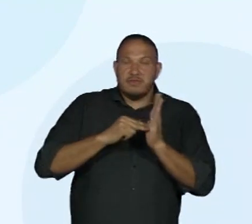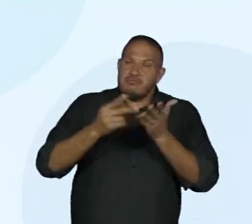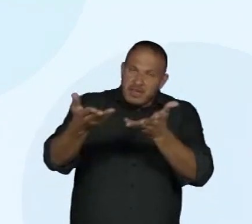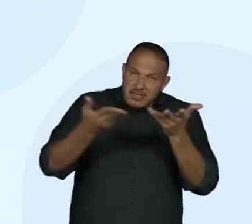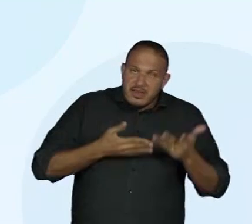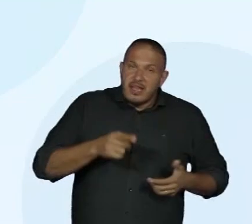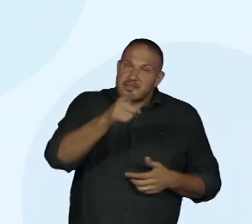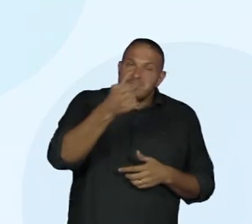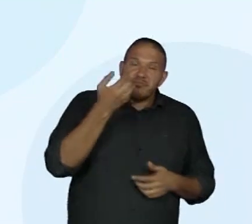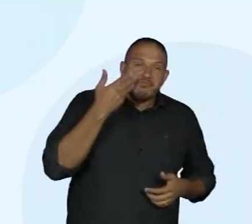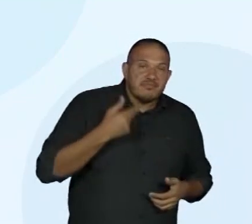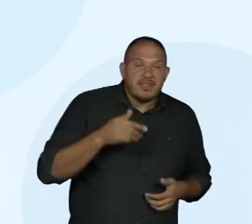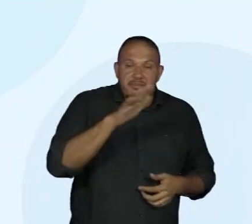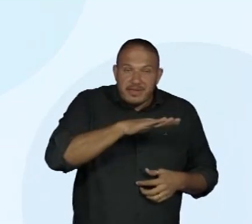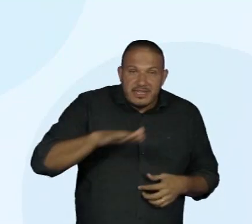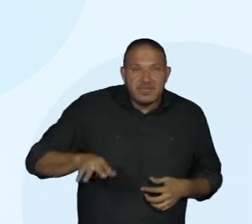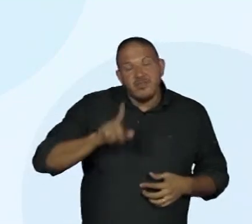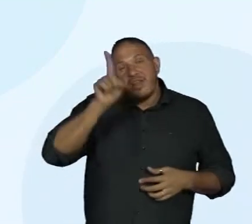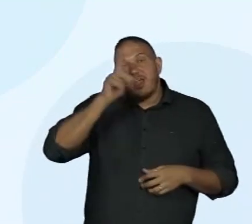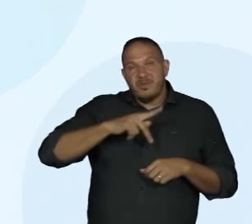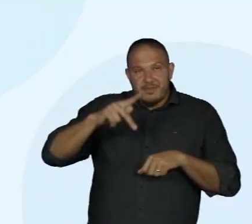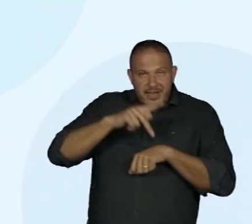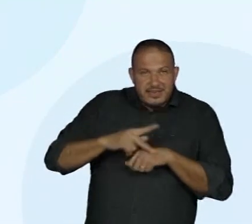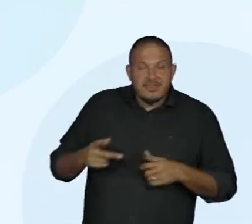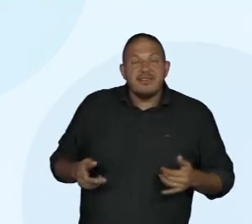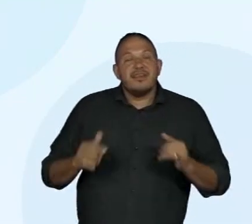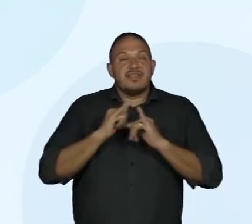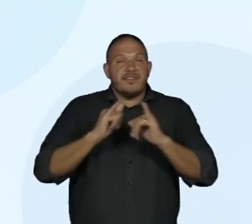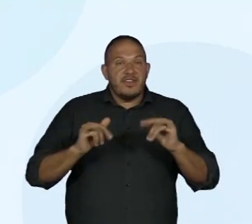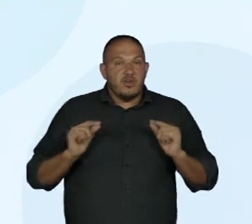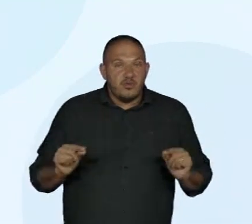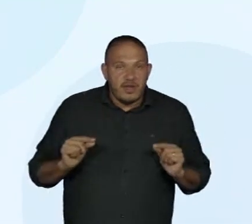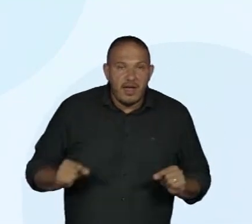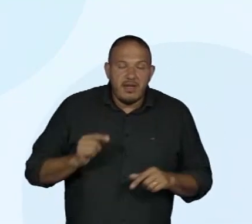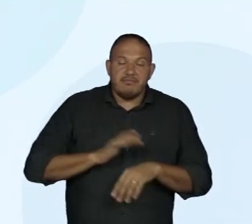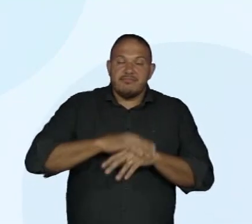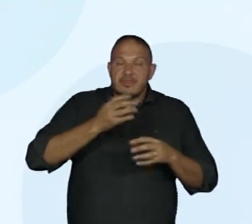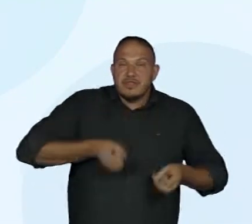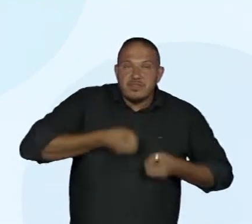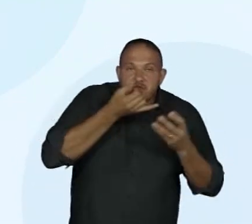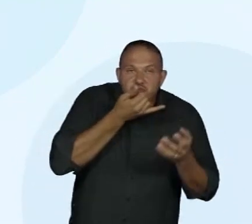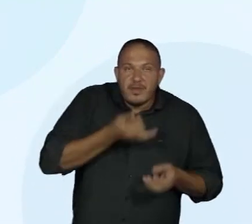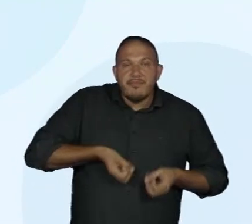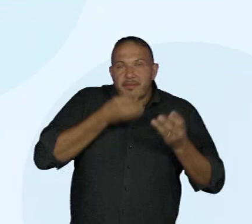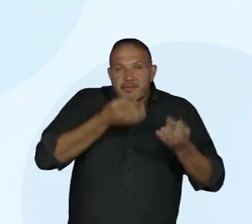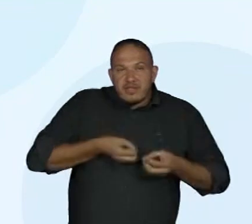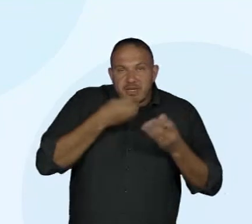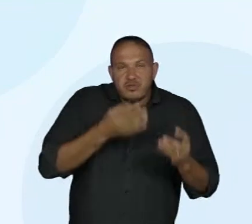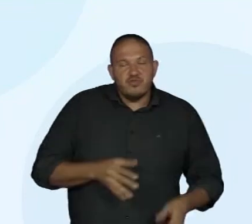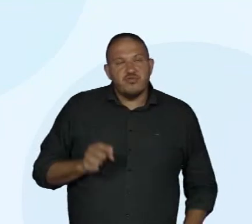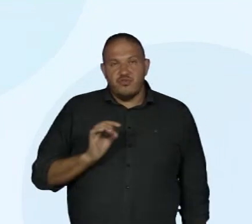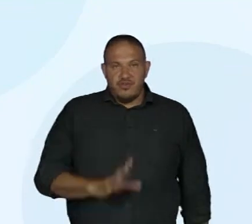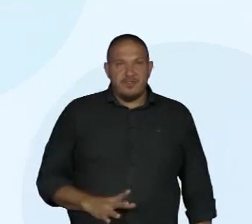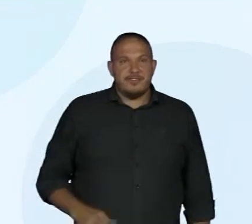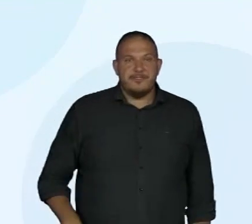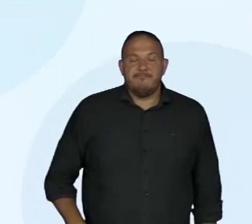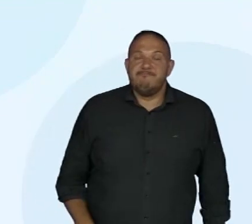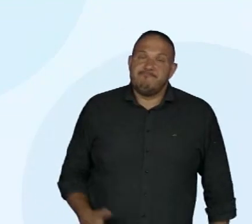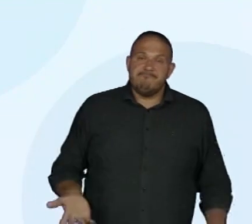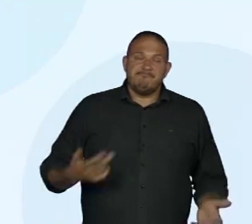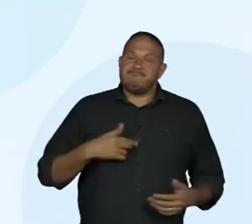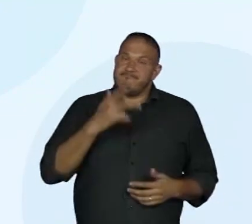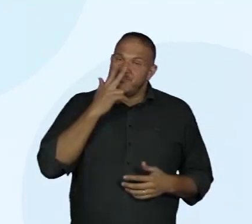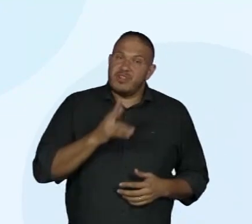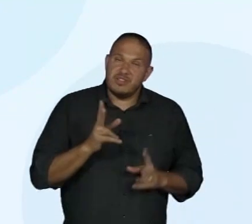menininho, morador lá do país, que ele está falando a opinião dele. Sim. Então, olha só. Então, eu acho que